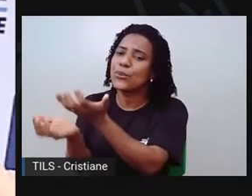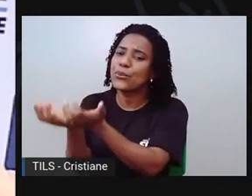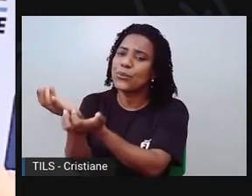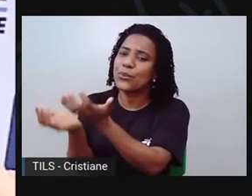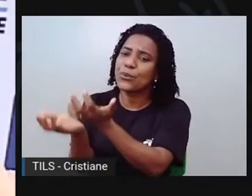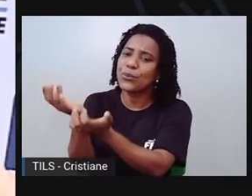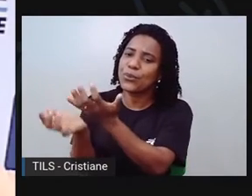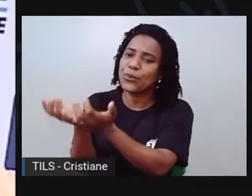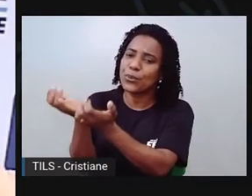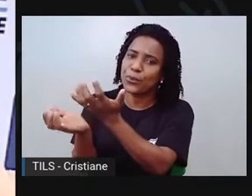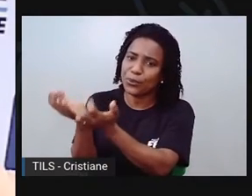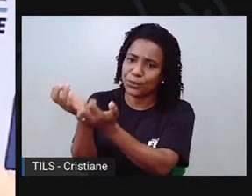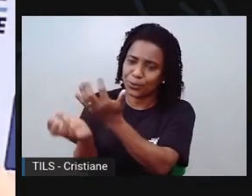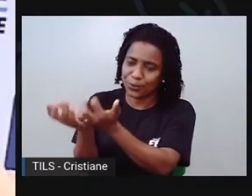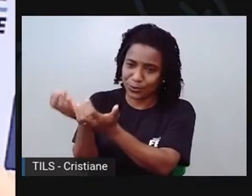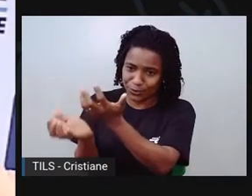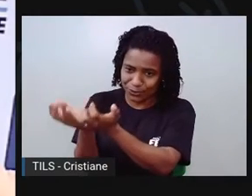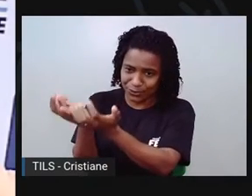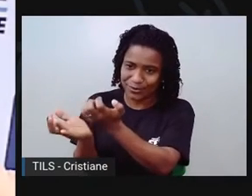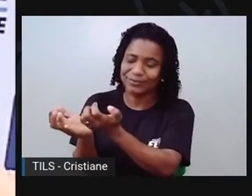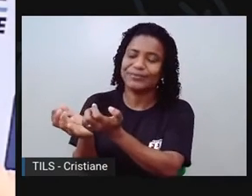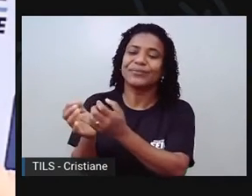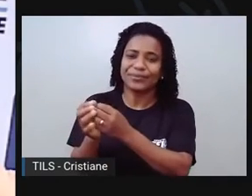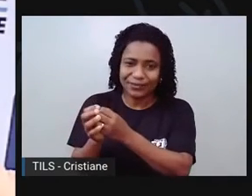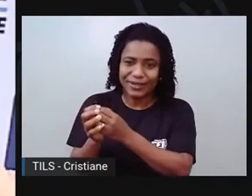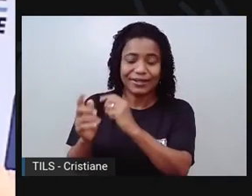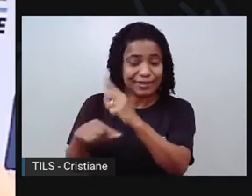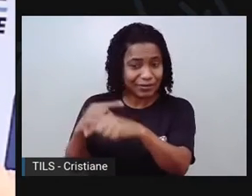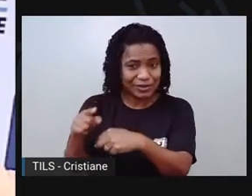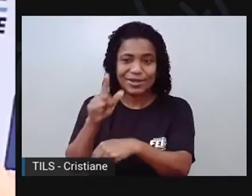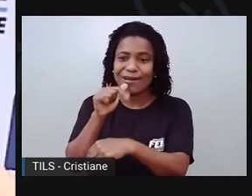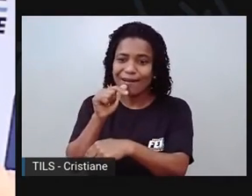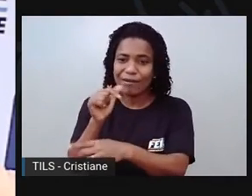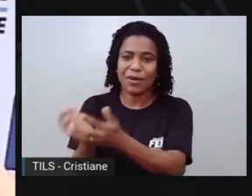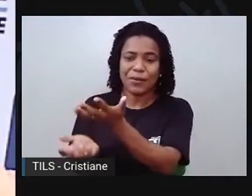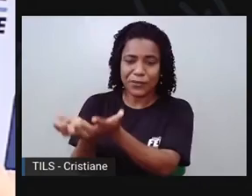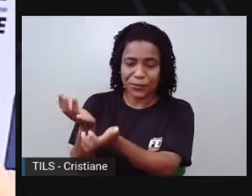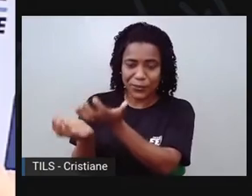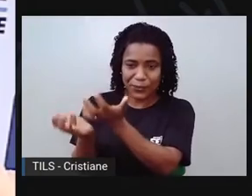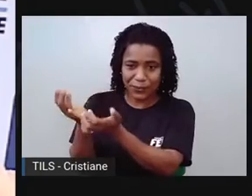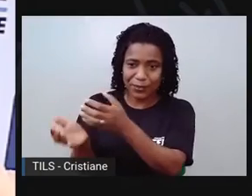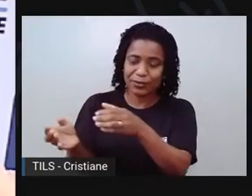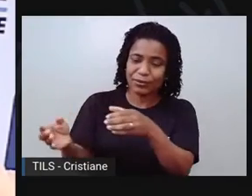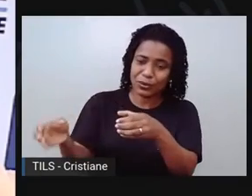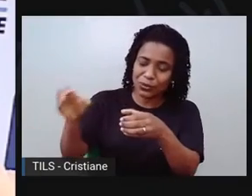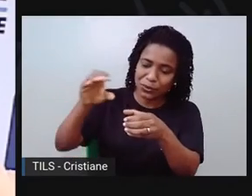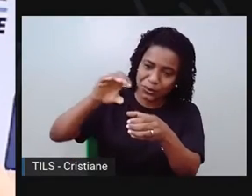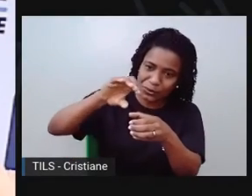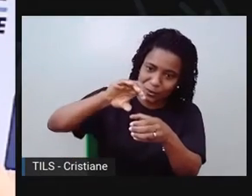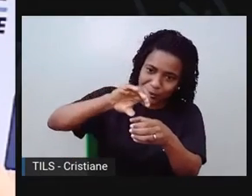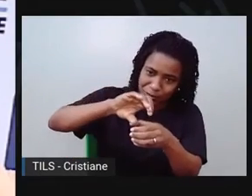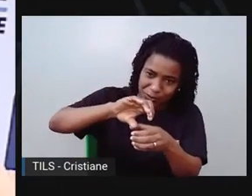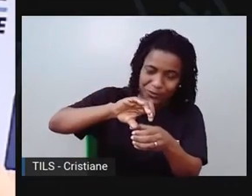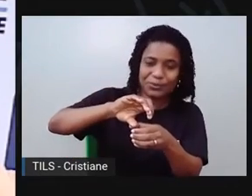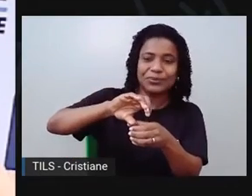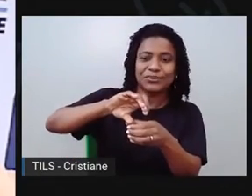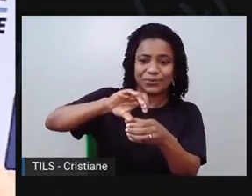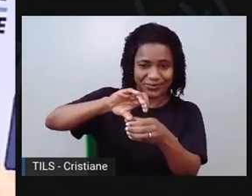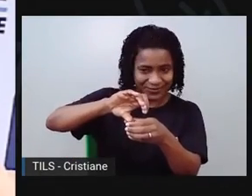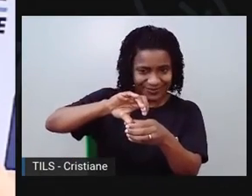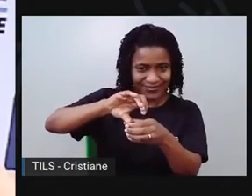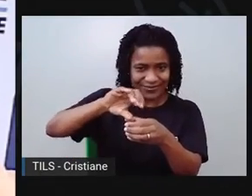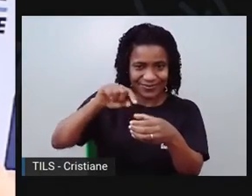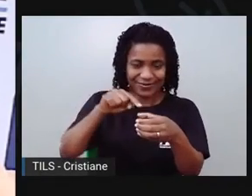de água lá no fogo. Isso. Quando a água estiver bem quentinha, coloca ela no recipiente. Eu coloquei aqui,